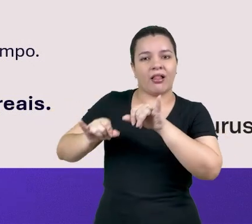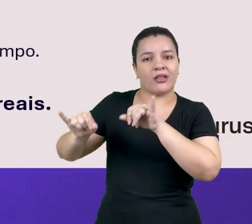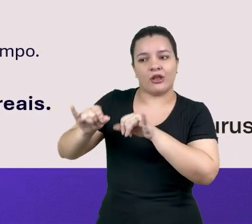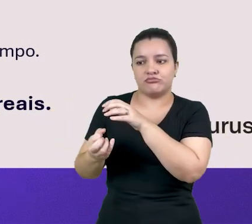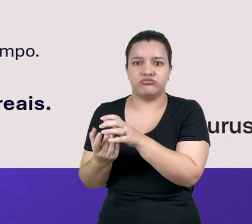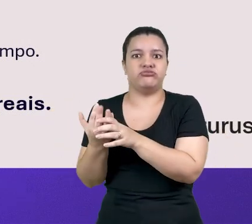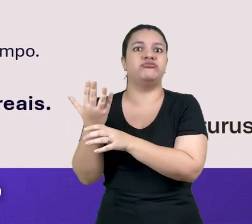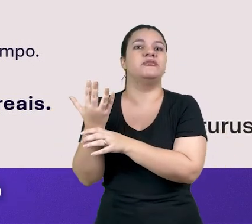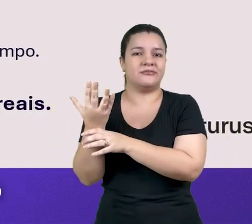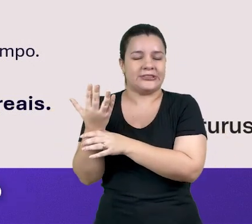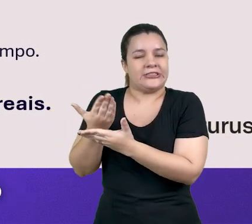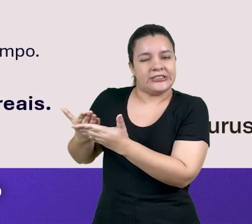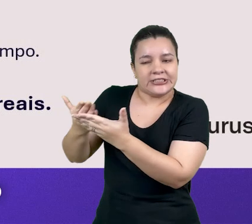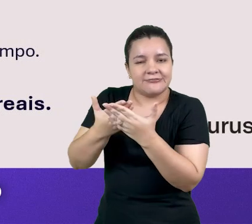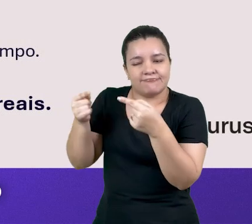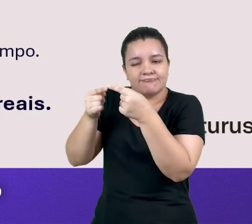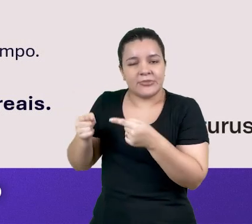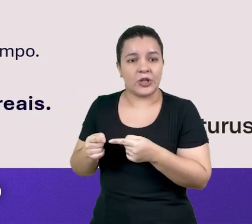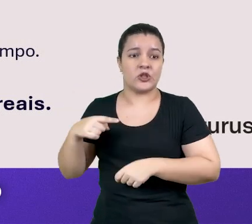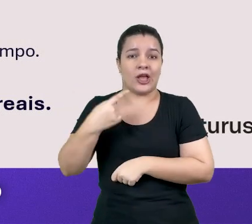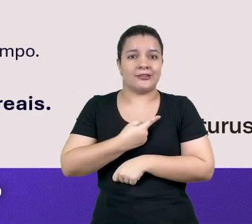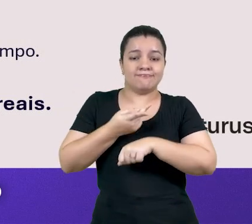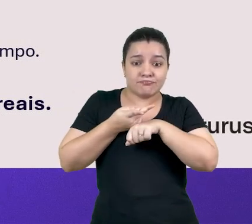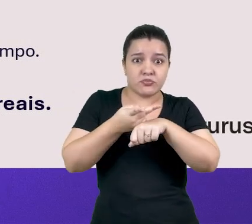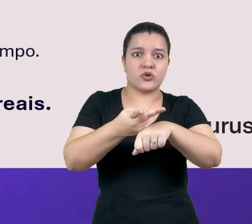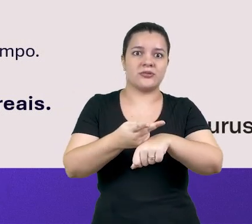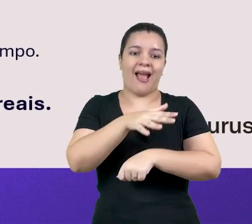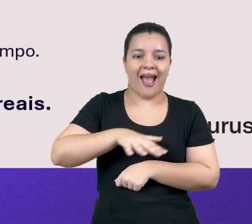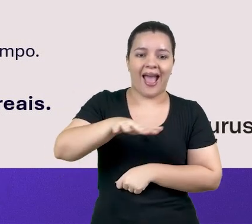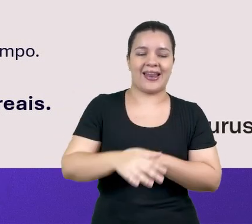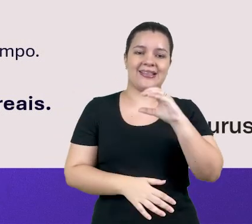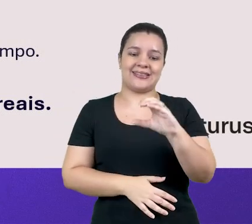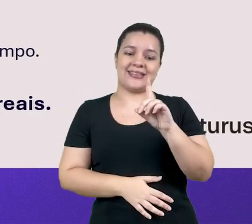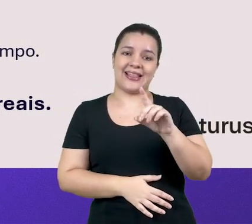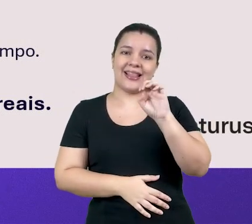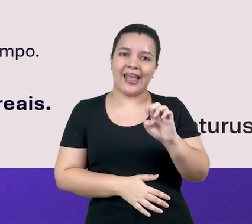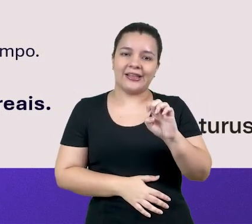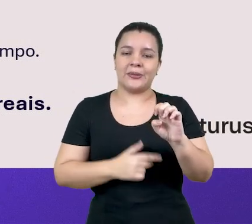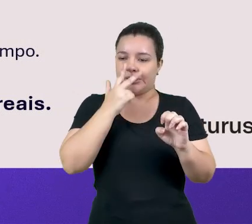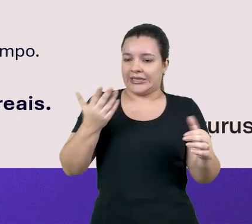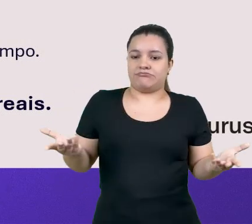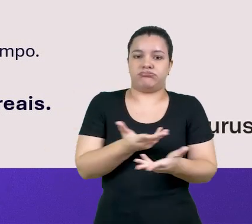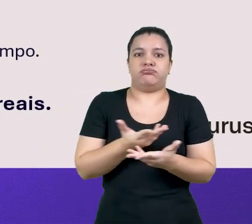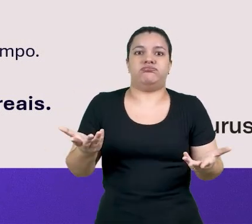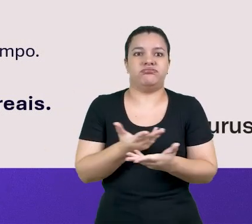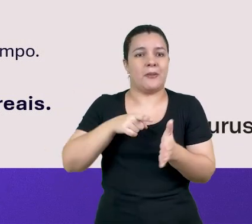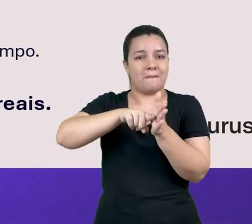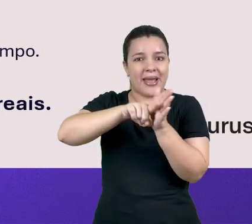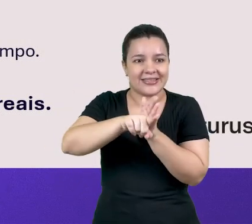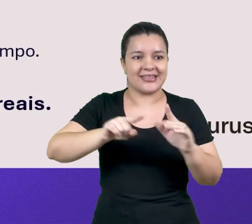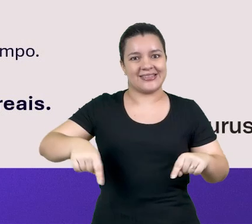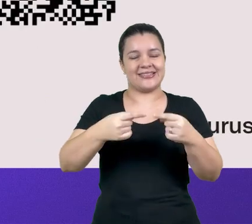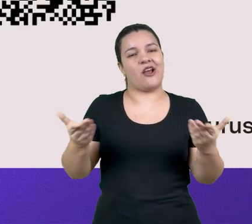reações químicas. E aí, o que a gente busca aqui dentro do CDE é justamente ser essa ponte de pesquisa